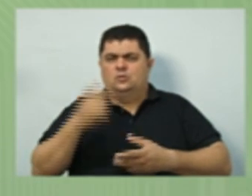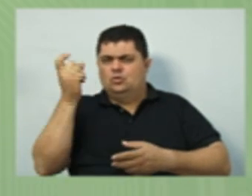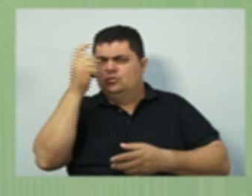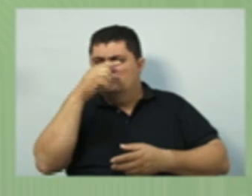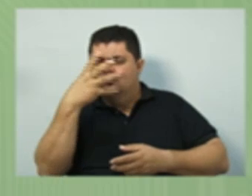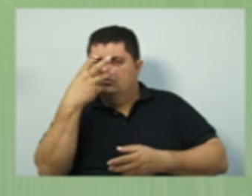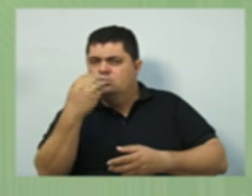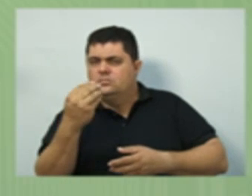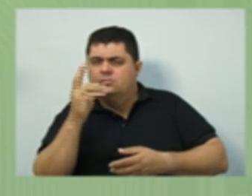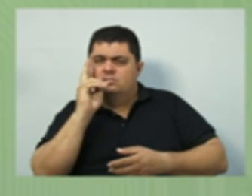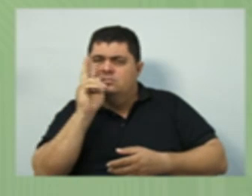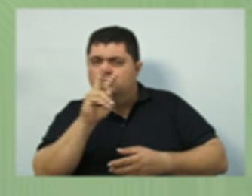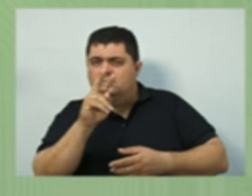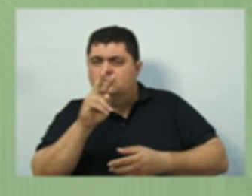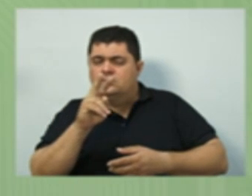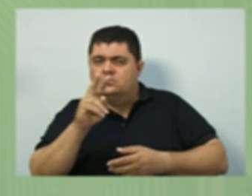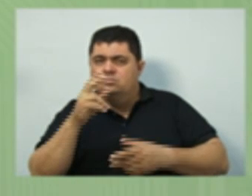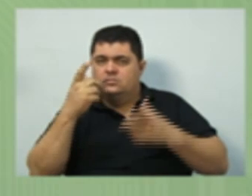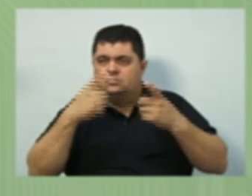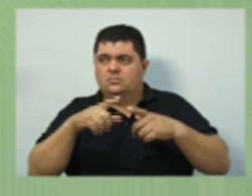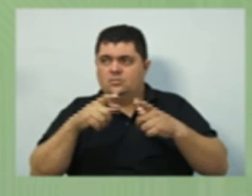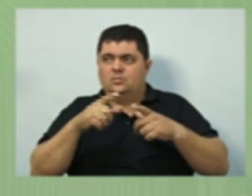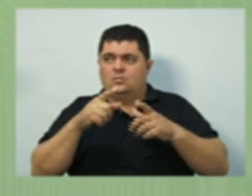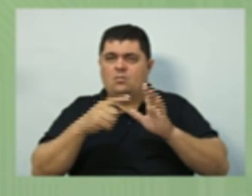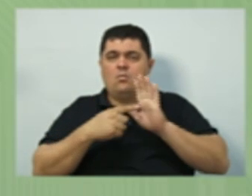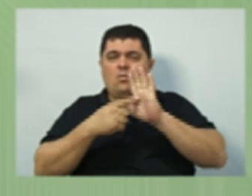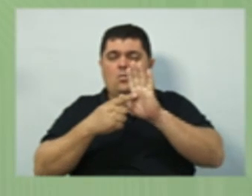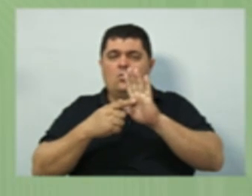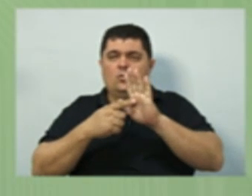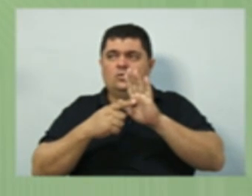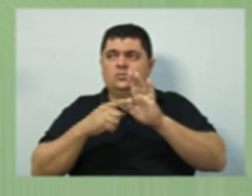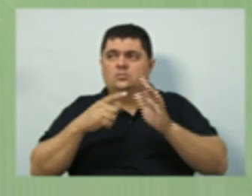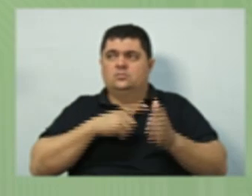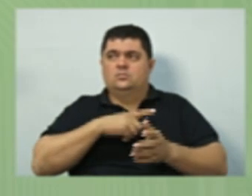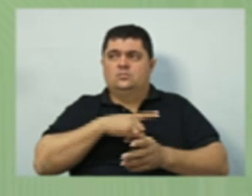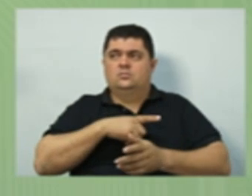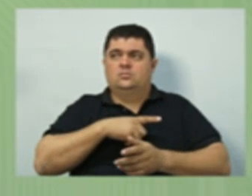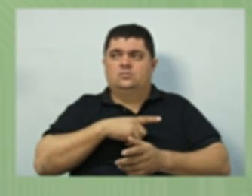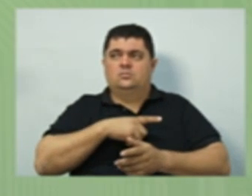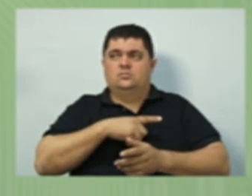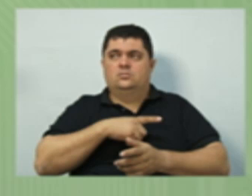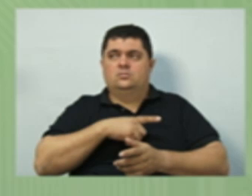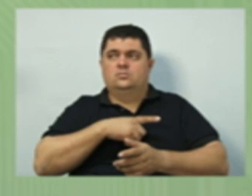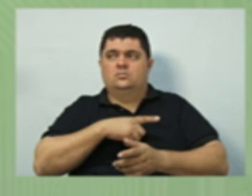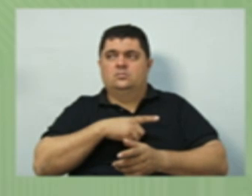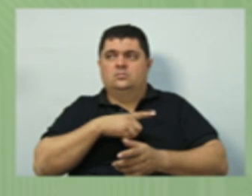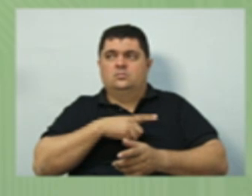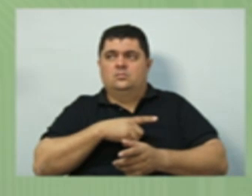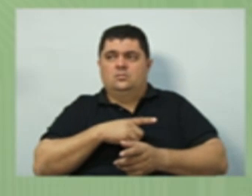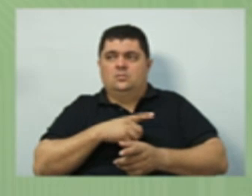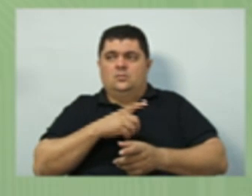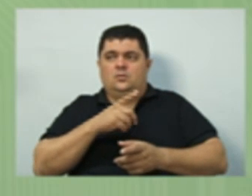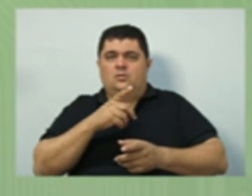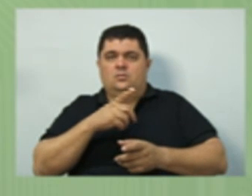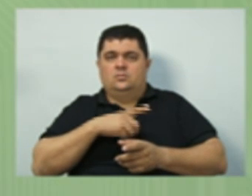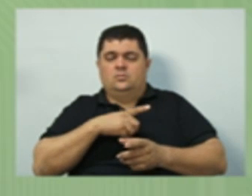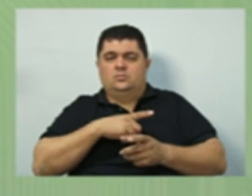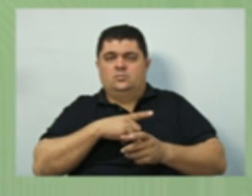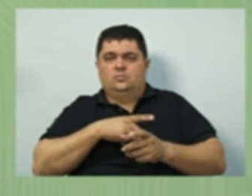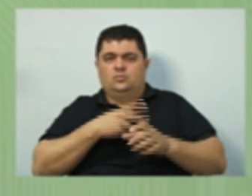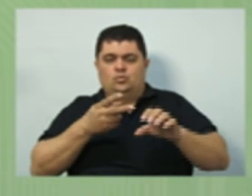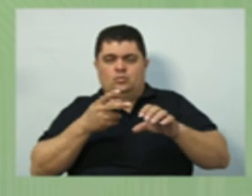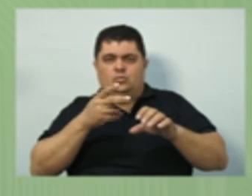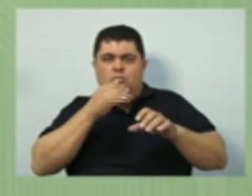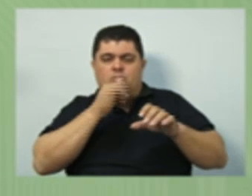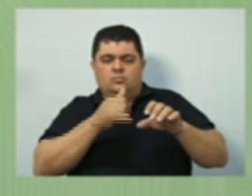você acompanhar. Aqui onde eu estou apontando, você consegue enxergar, tem uma tomada. Então a minha pergunta